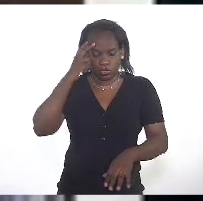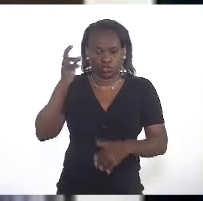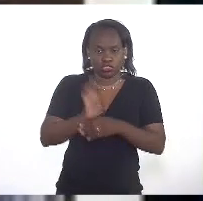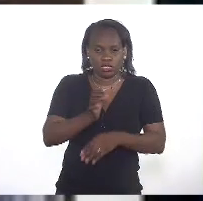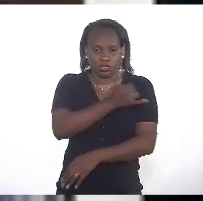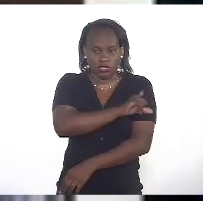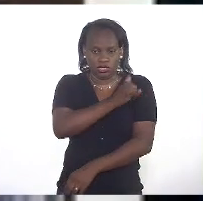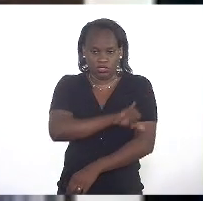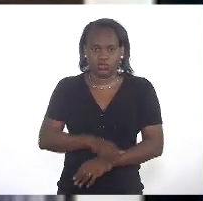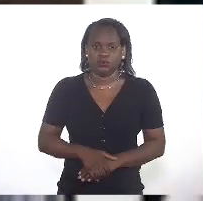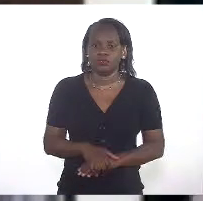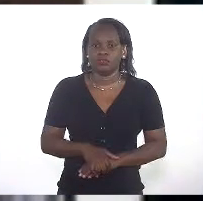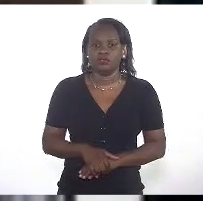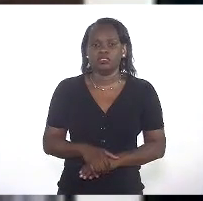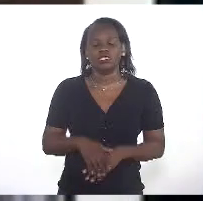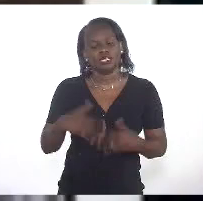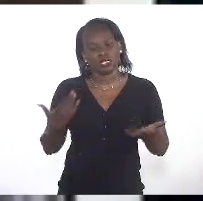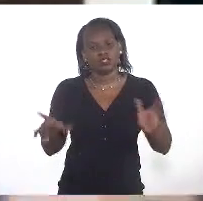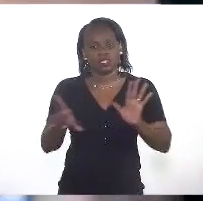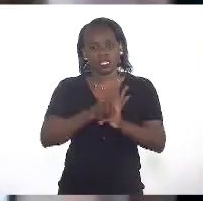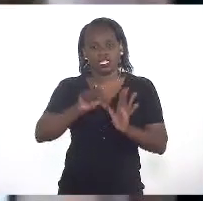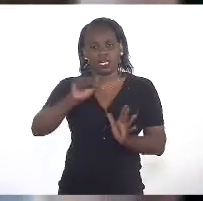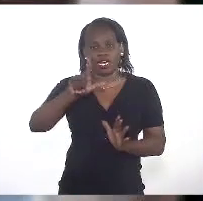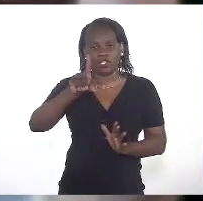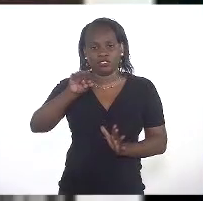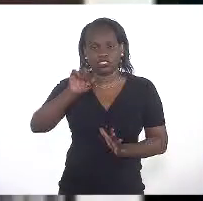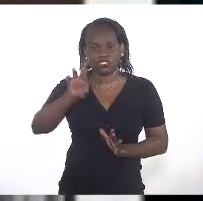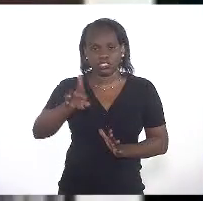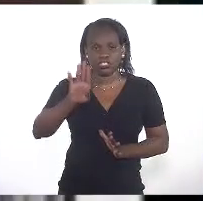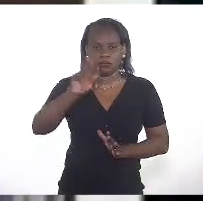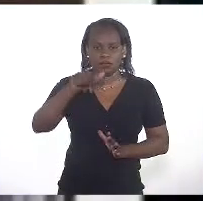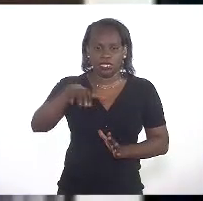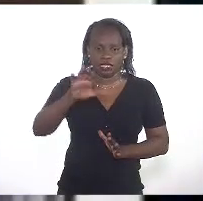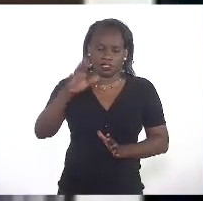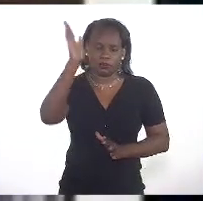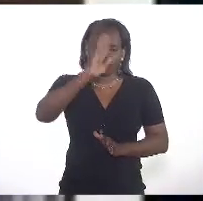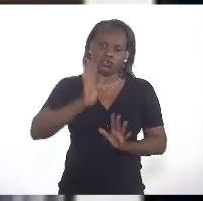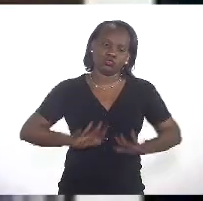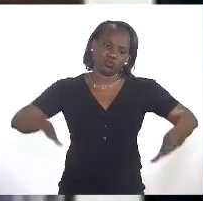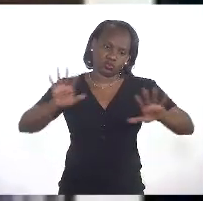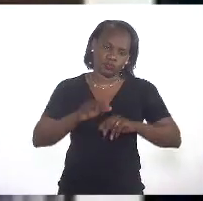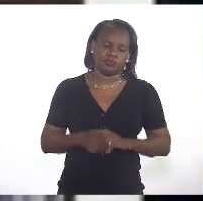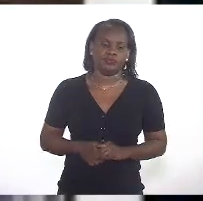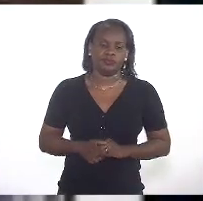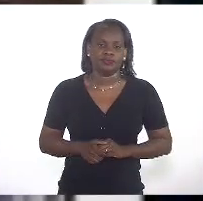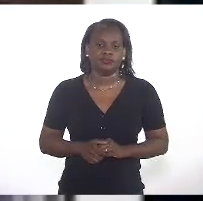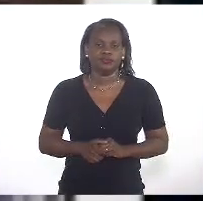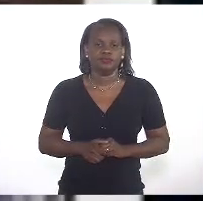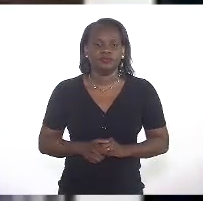Rio de Janeiro, no caso da Lei Aldir Blanc, para todo o Brasil.